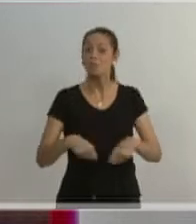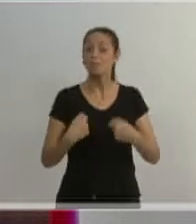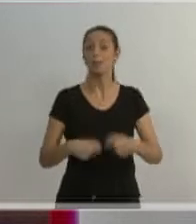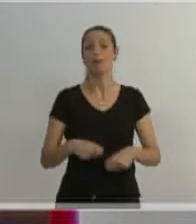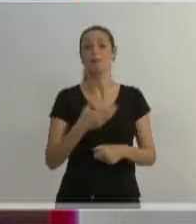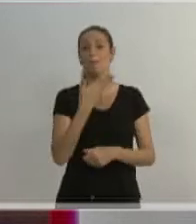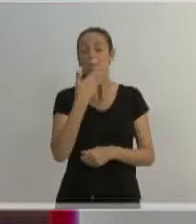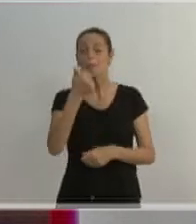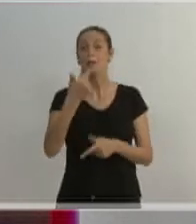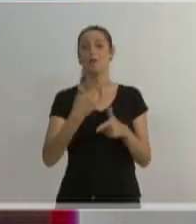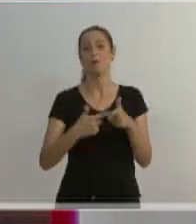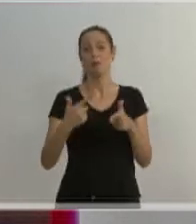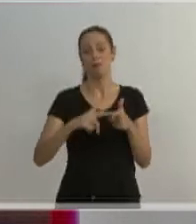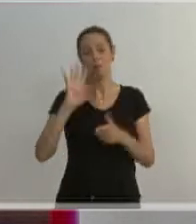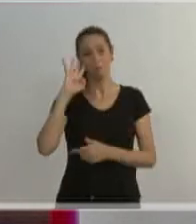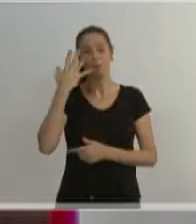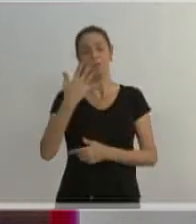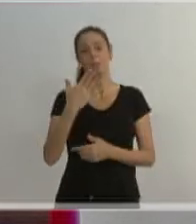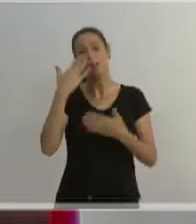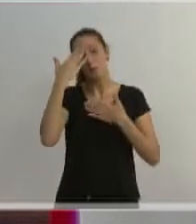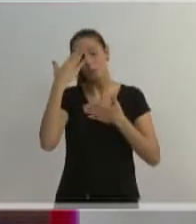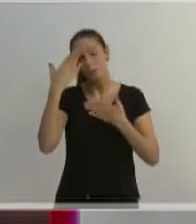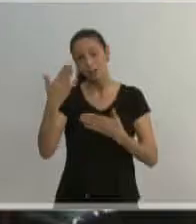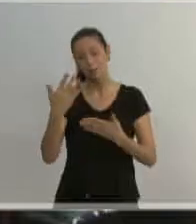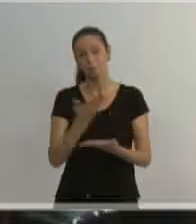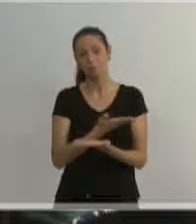para a solução definitiva dos problemas obrigado a treinar na tarde de hoje